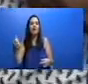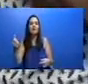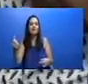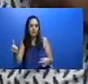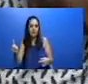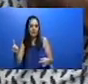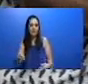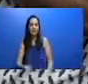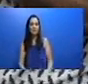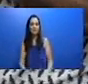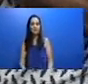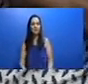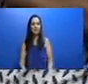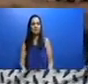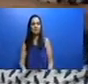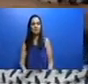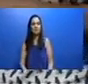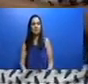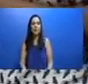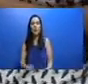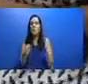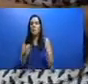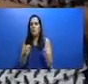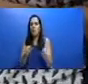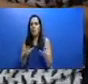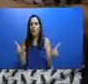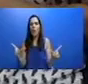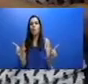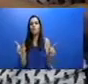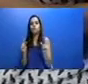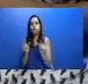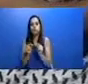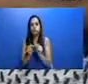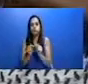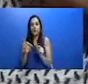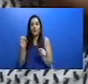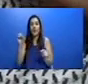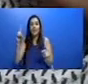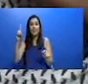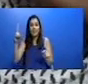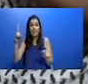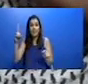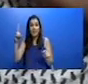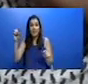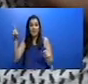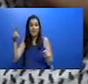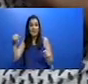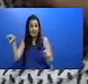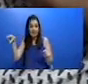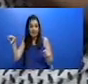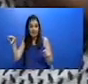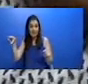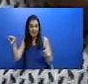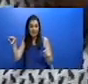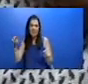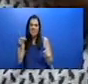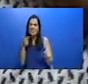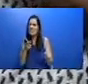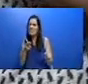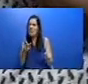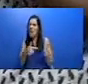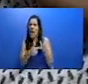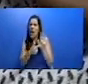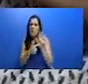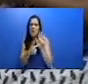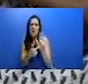ser escrita de forma abreviada, né? Olha lá, ó, é o D e o Z minúsculo. Então, quando aparece aqui, é um